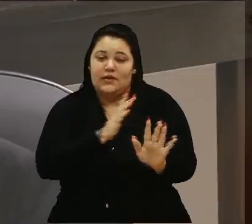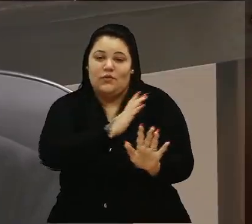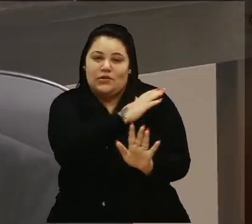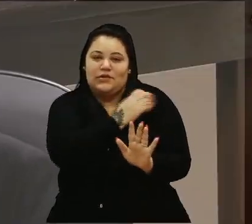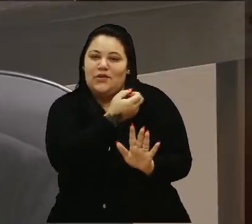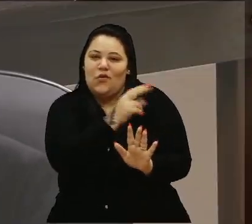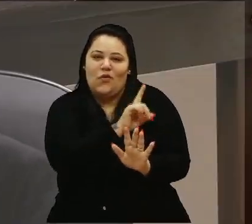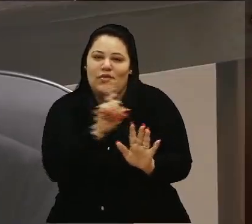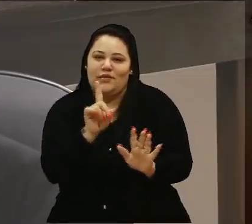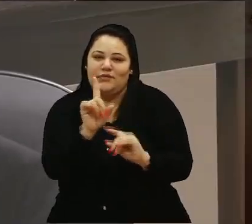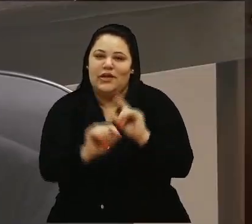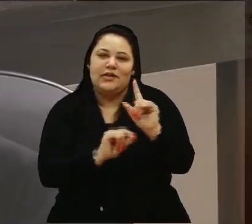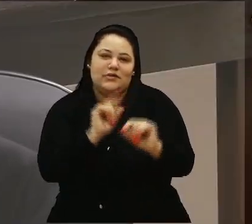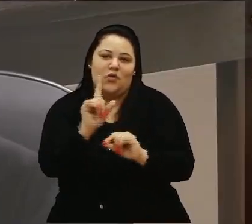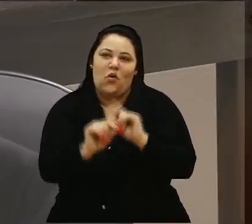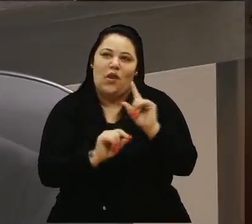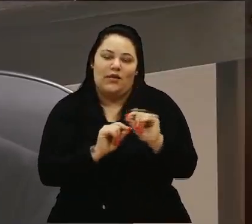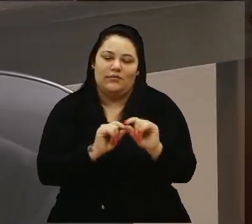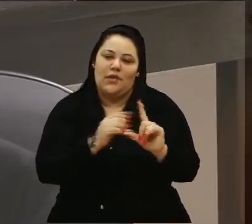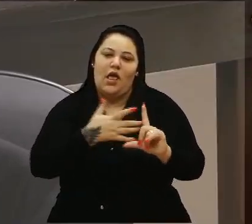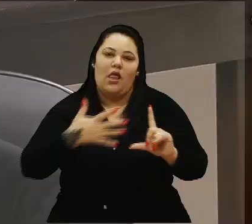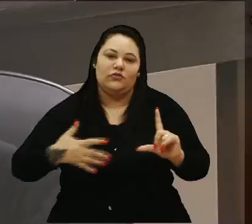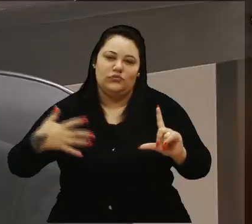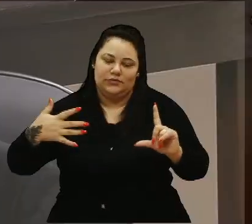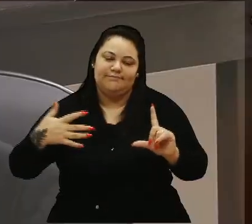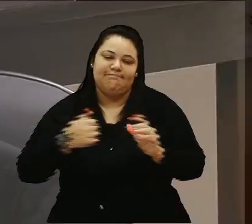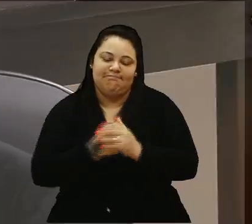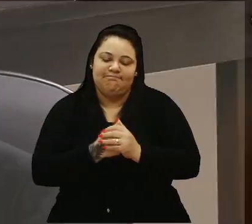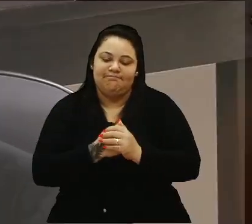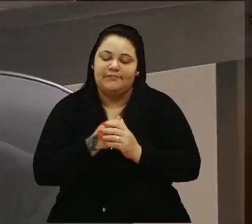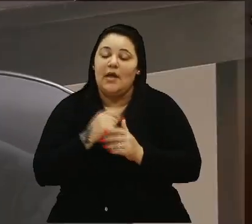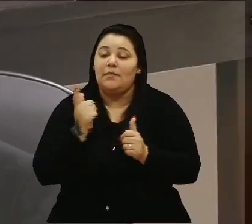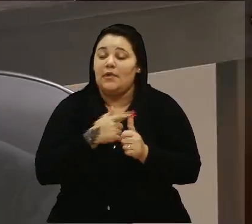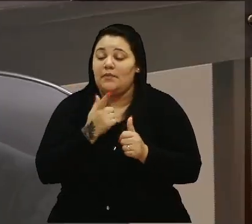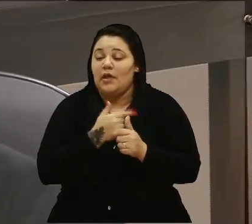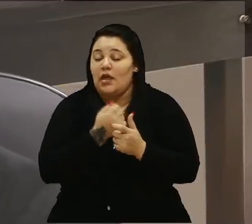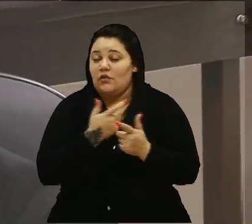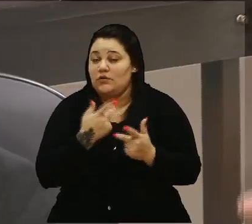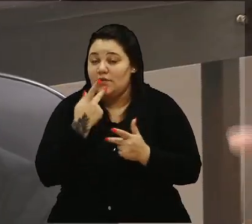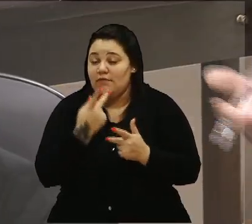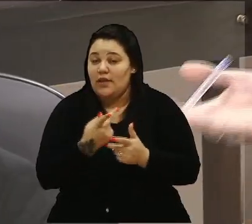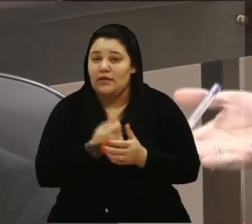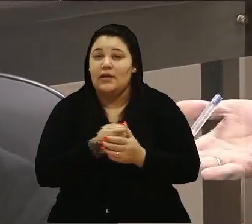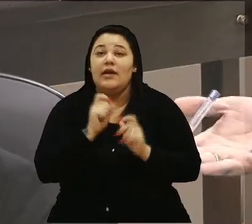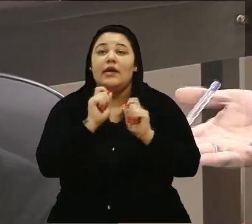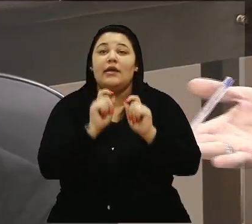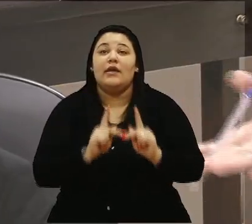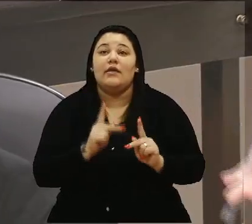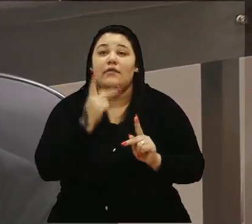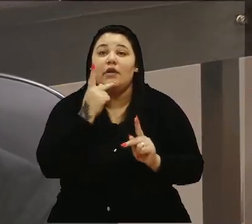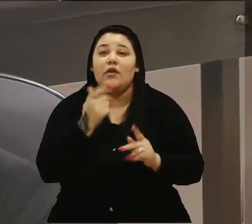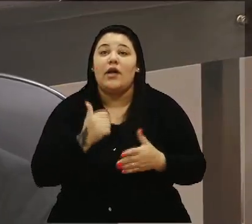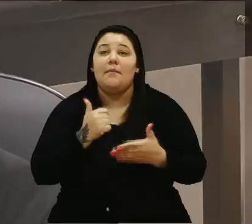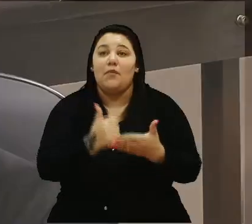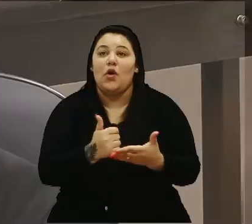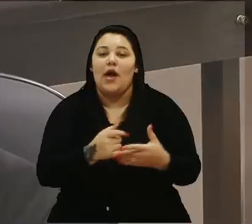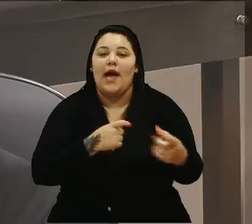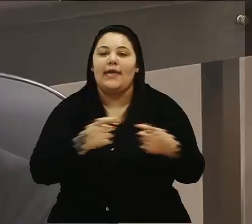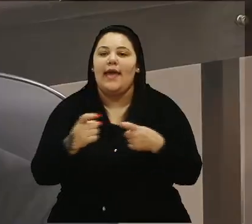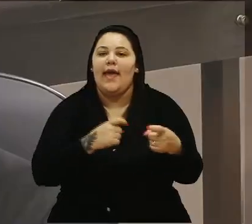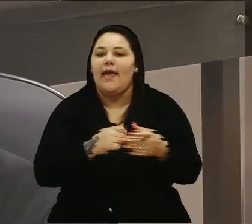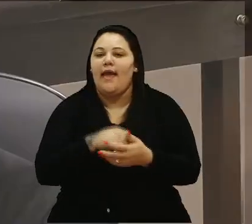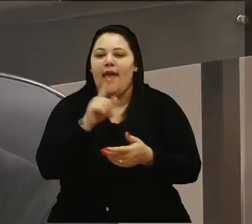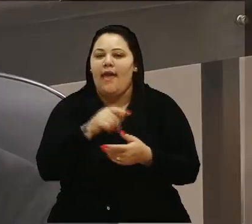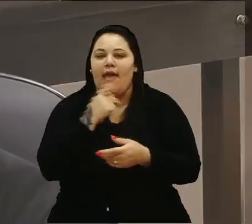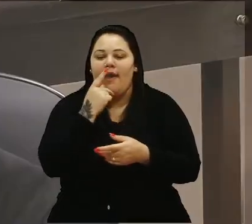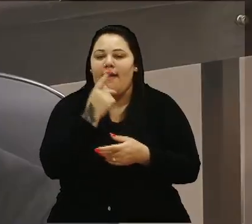questão das opções sexual ali, eu entendi isso, né? Aqui é o primeiro ponto que eu queria dizer. Quem aqui falou que é a favor da guerra, né? É igual o discurso